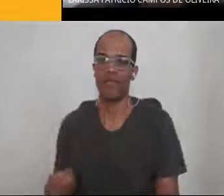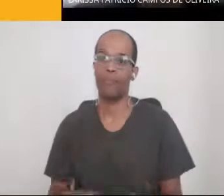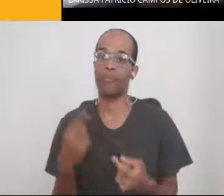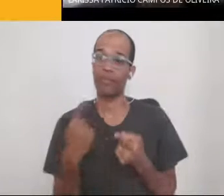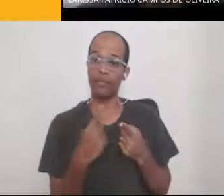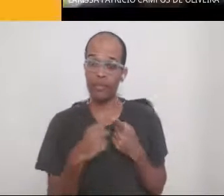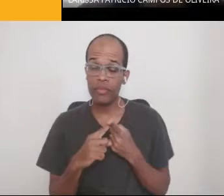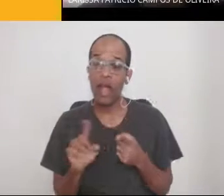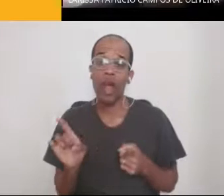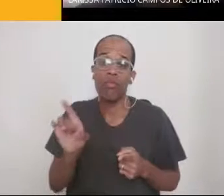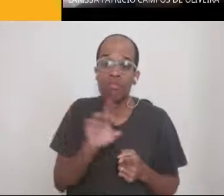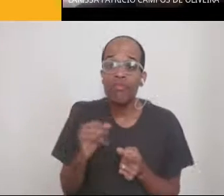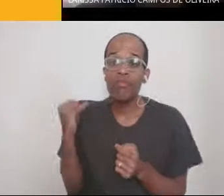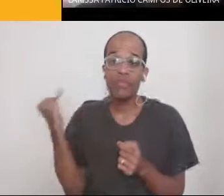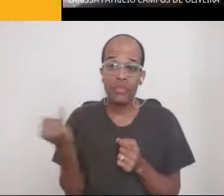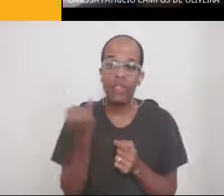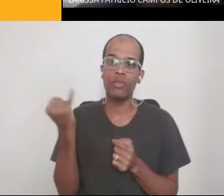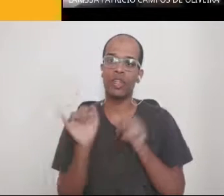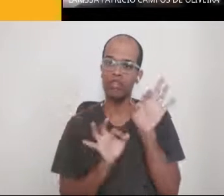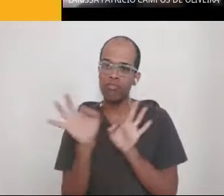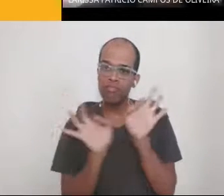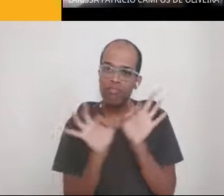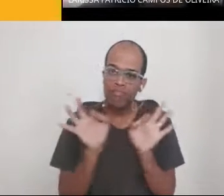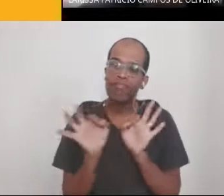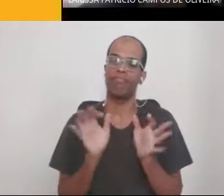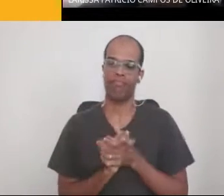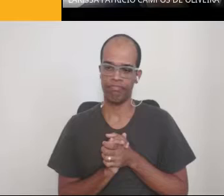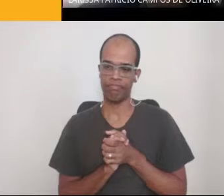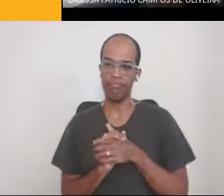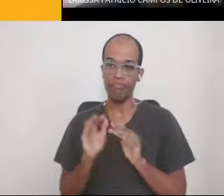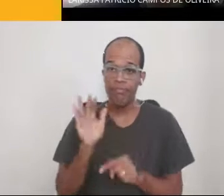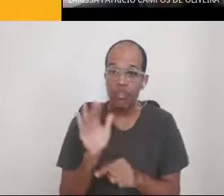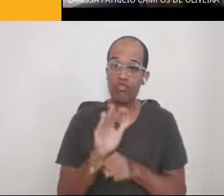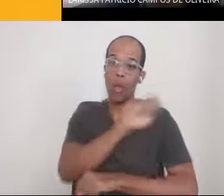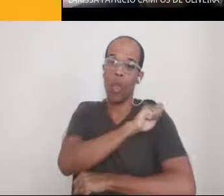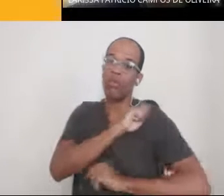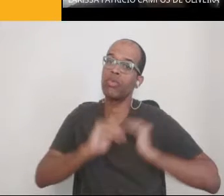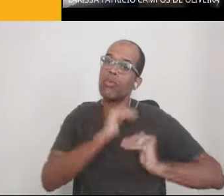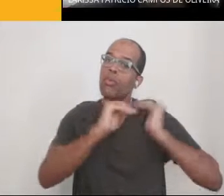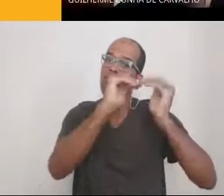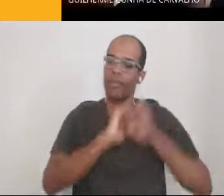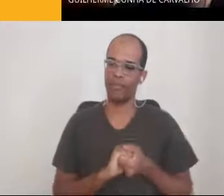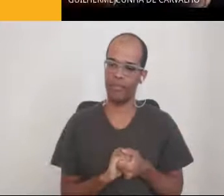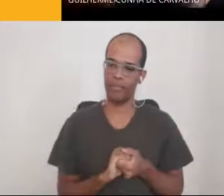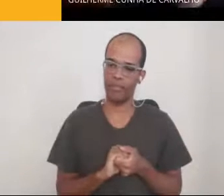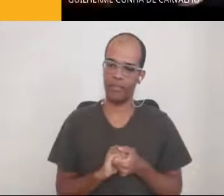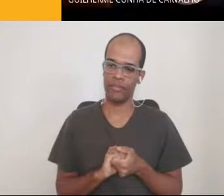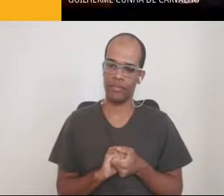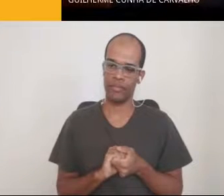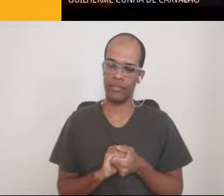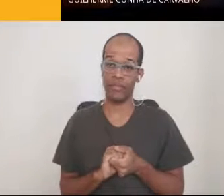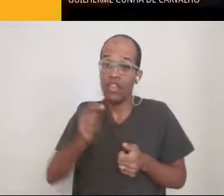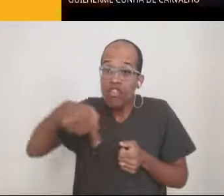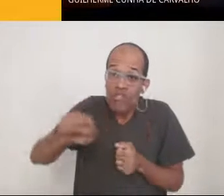cada momento é muito importante no desenvolvimento dos nossos alunos. Então. Quando a gente está na